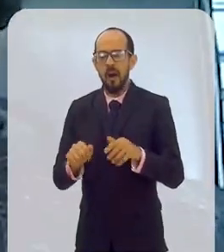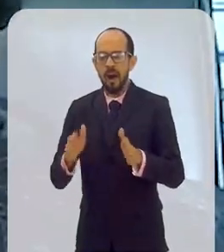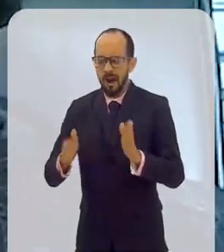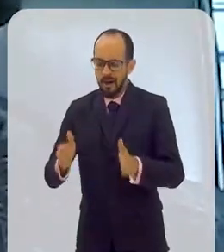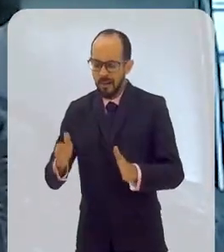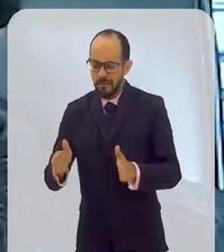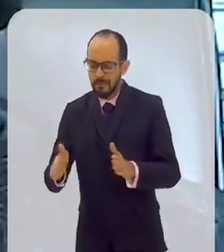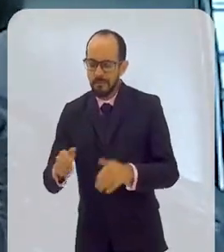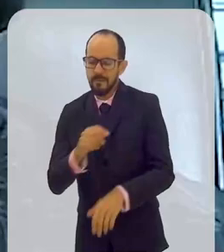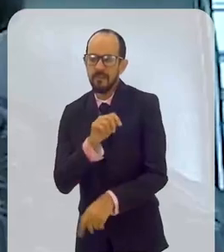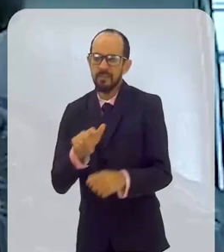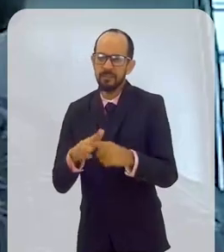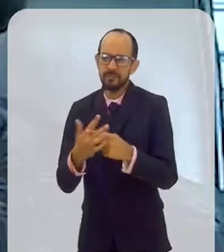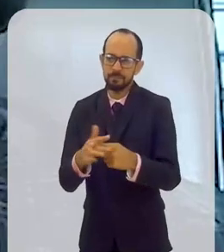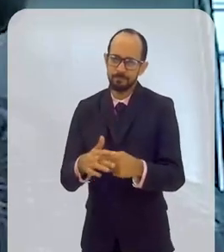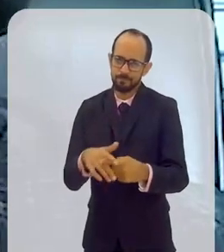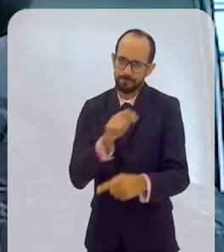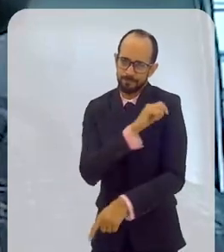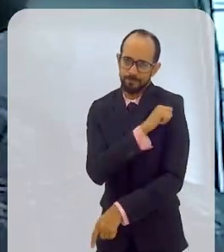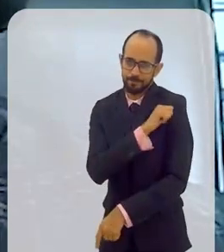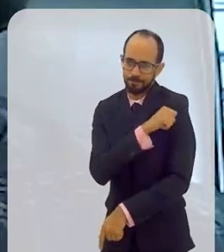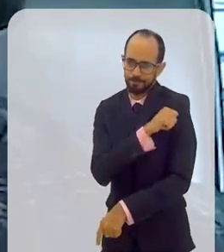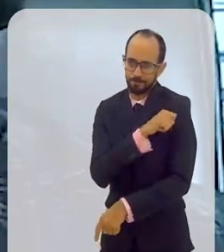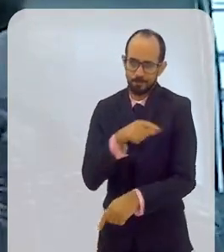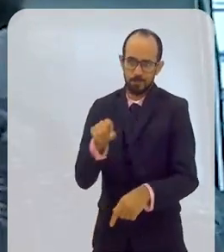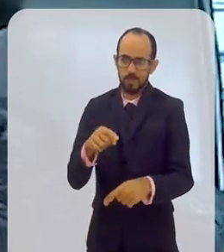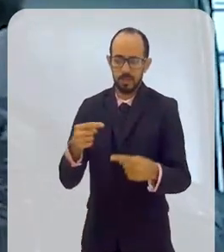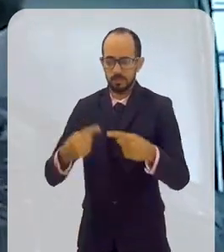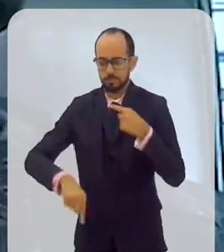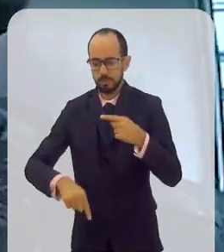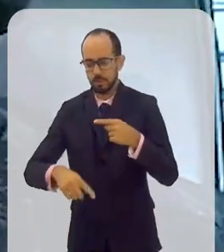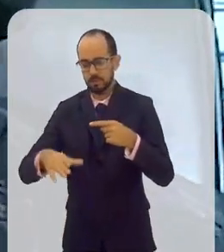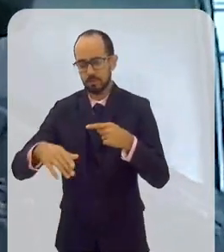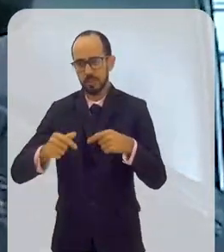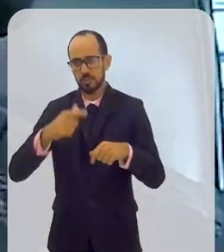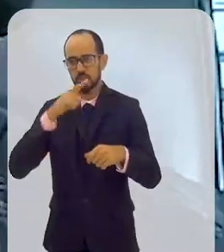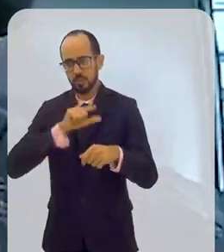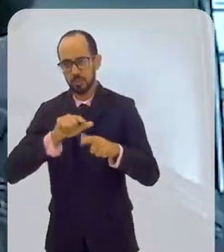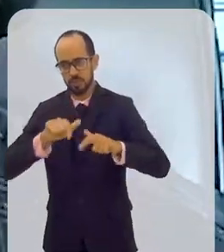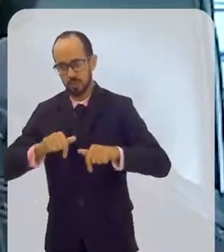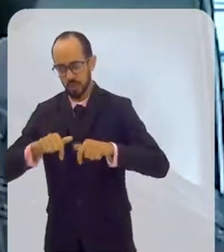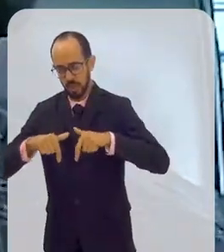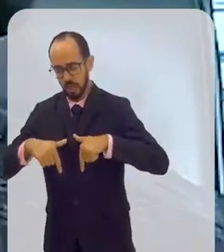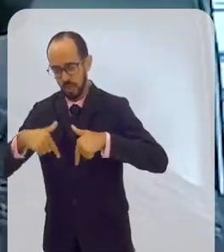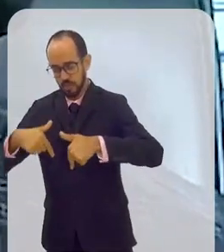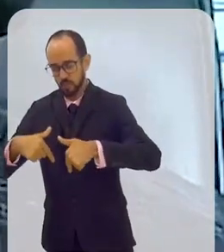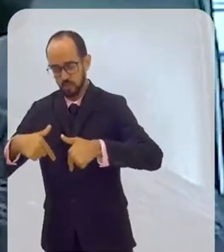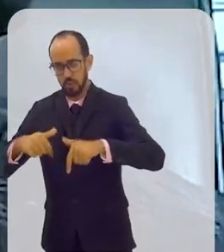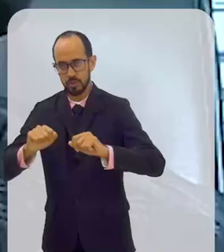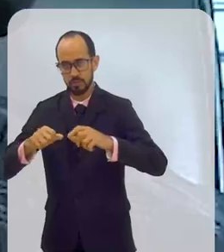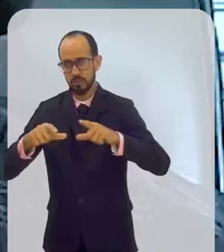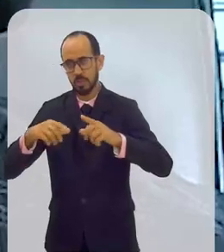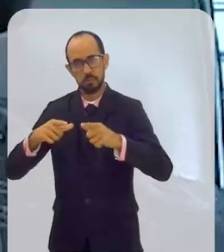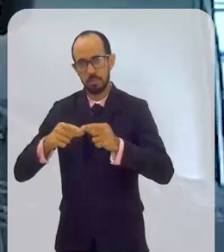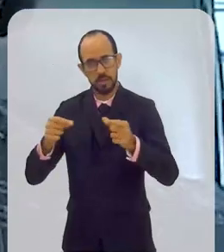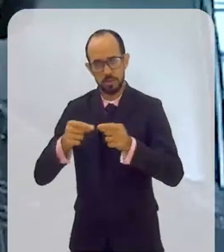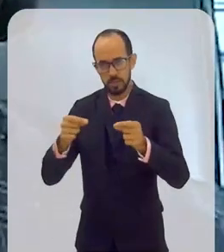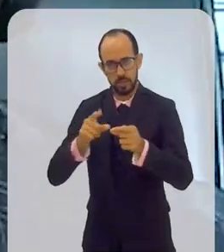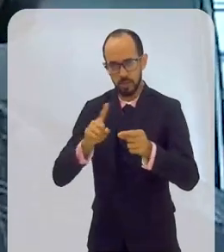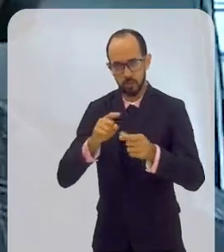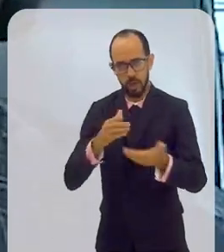de recuperação fiscal ele inibe que a gente tenha determinadas ações e Brasília simplesmente não aprova, ou